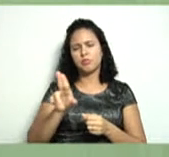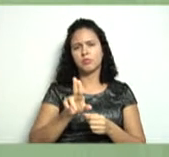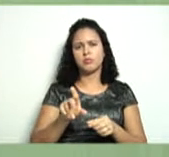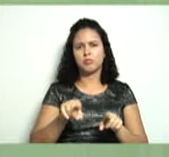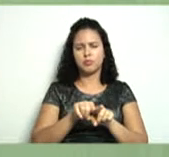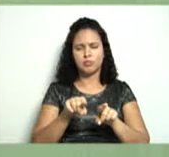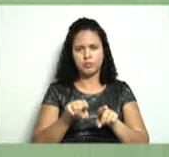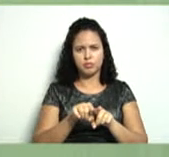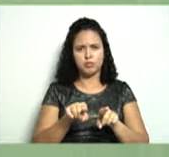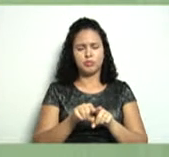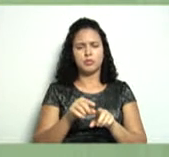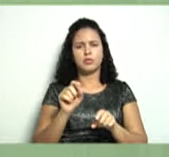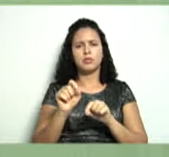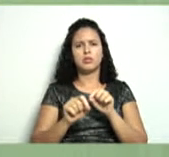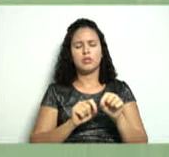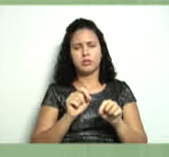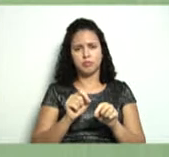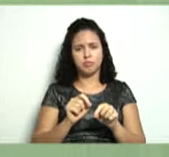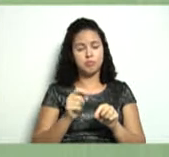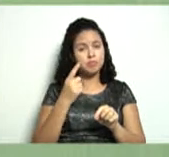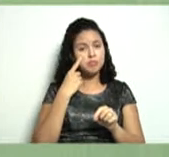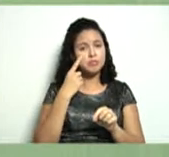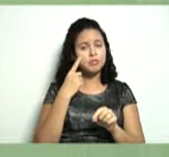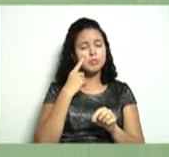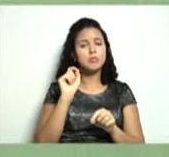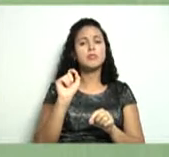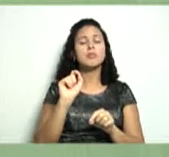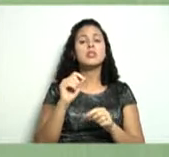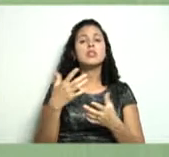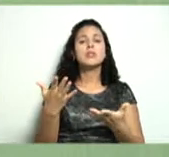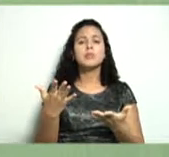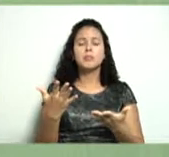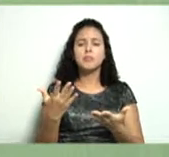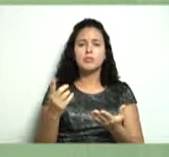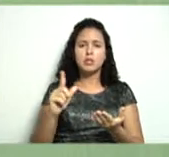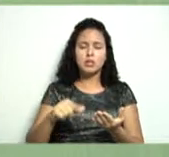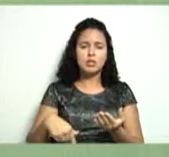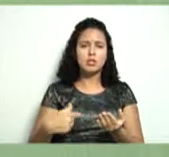esse regramento? Olha aqui para que, que ele serve. Serve para